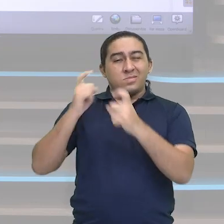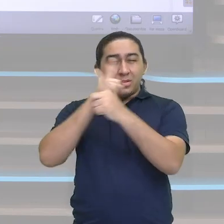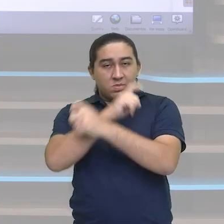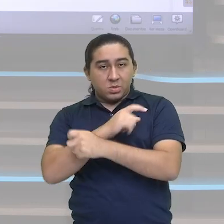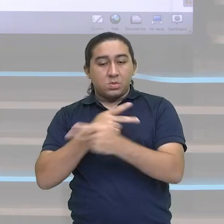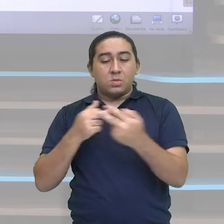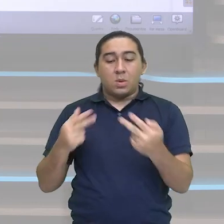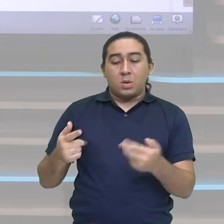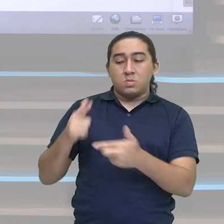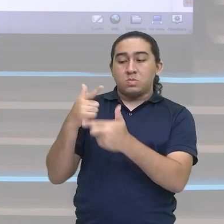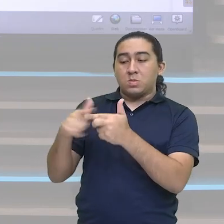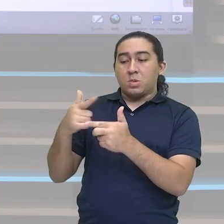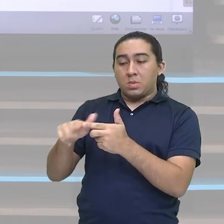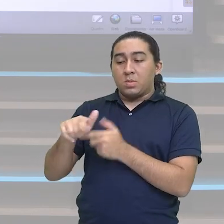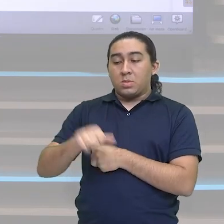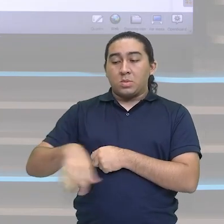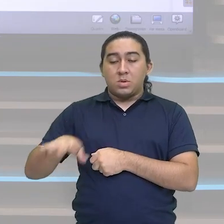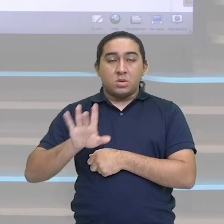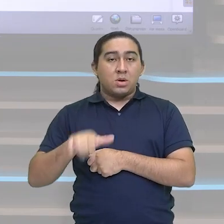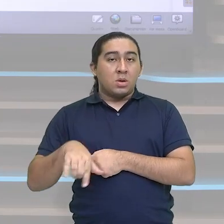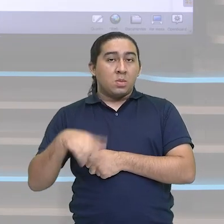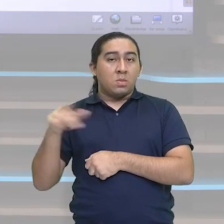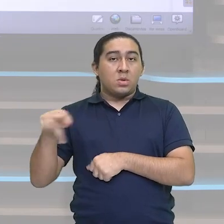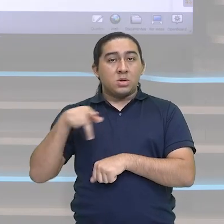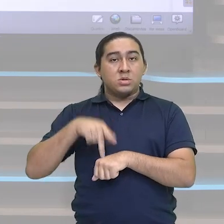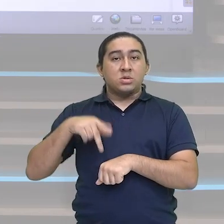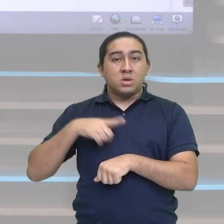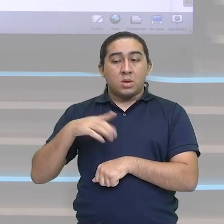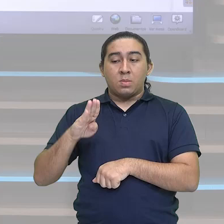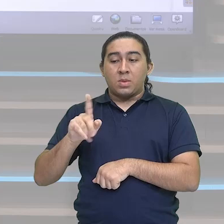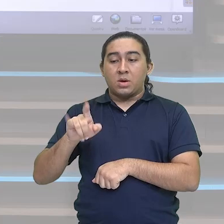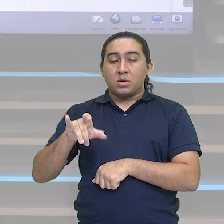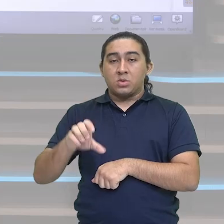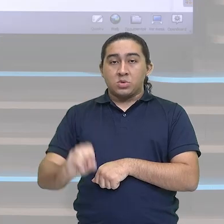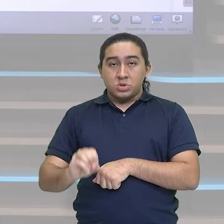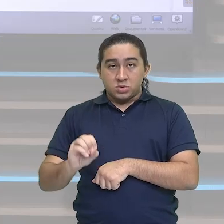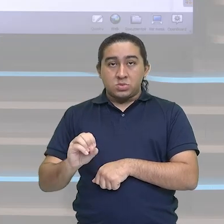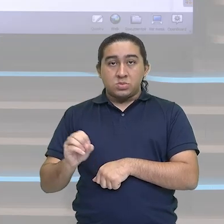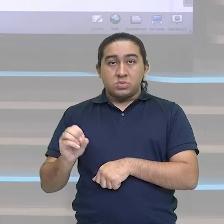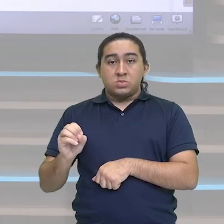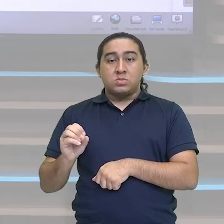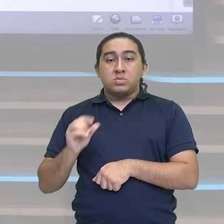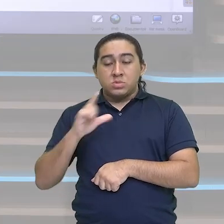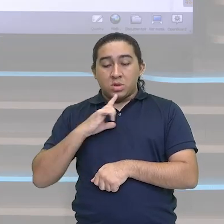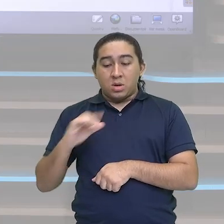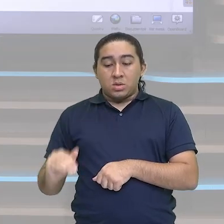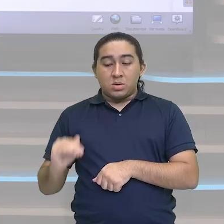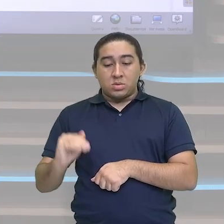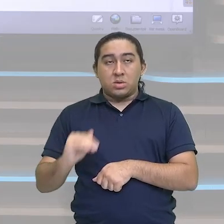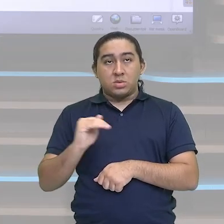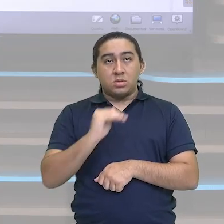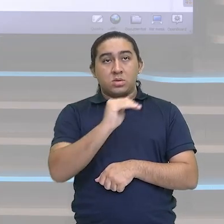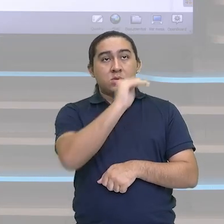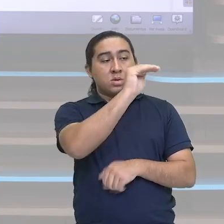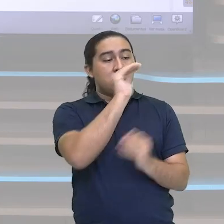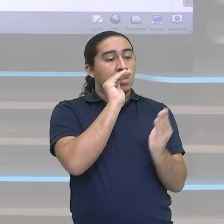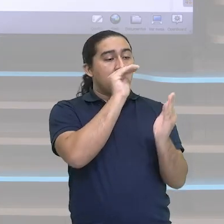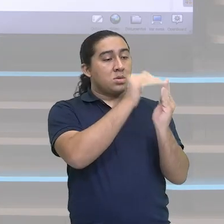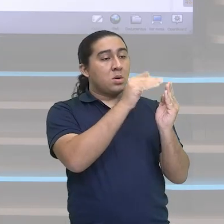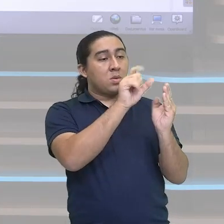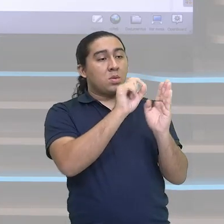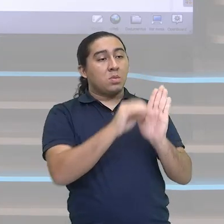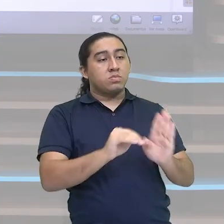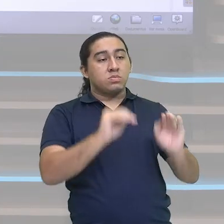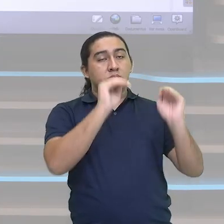muitos problemas, né, como é o caso dos países de baixo desenvolvimento humano, e essas escalas vão variando até chegar nos países de